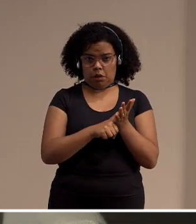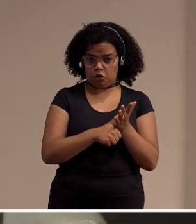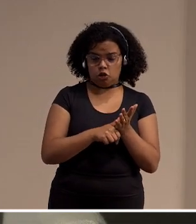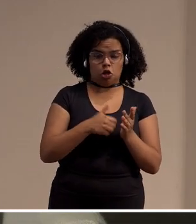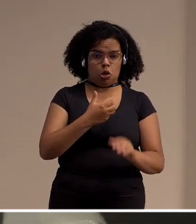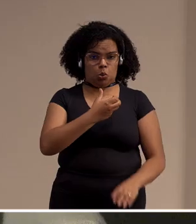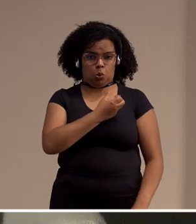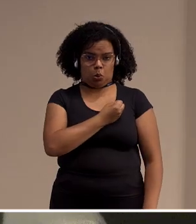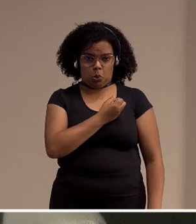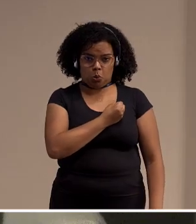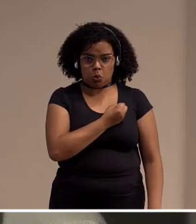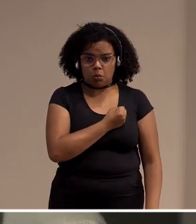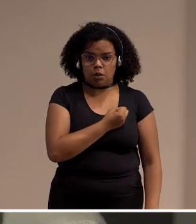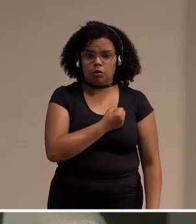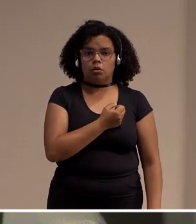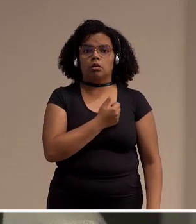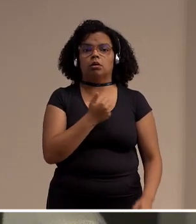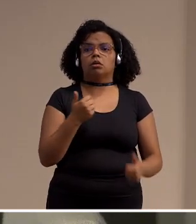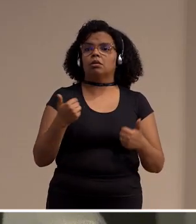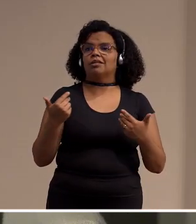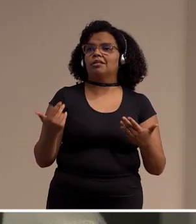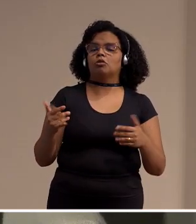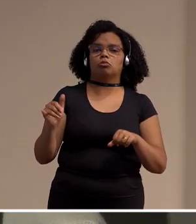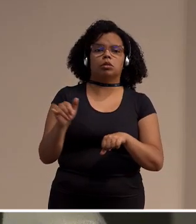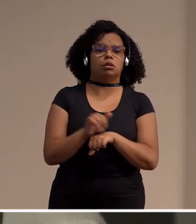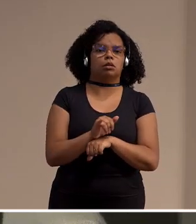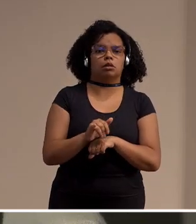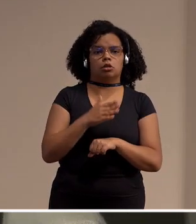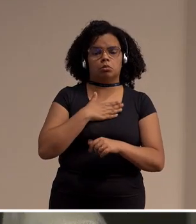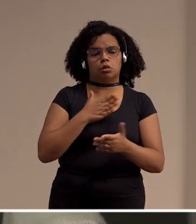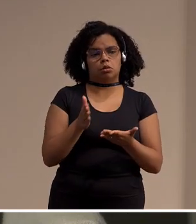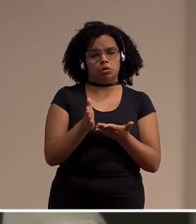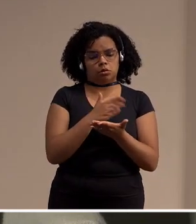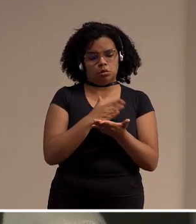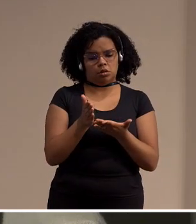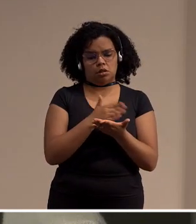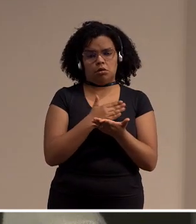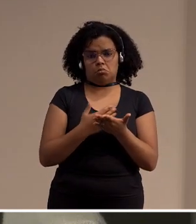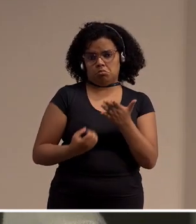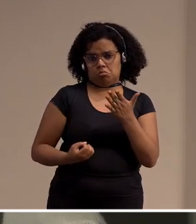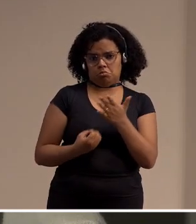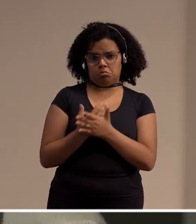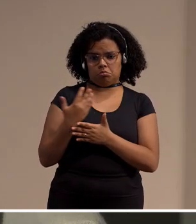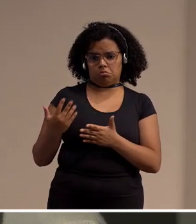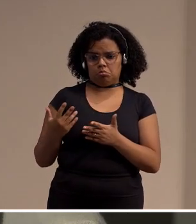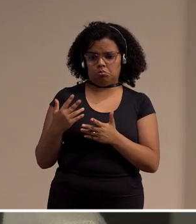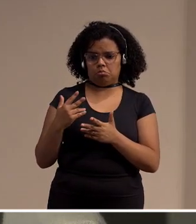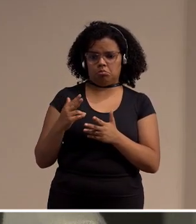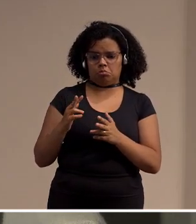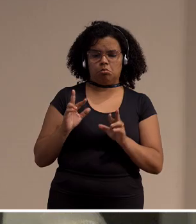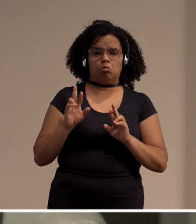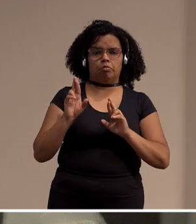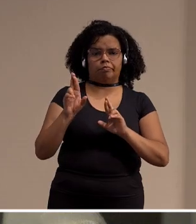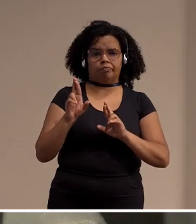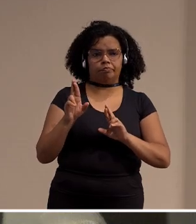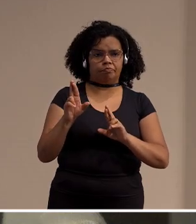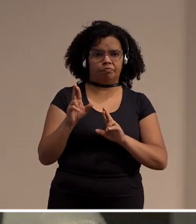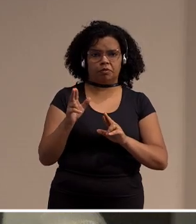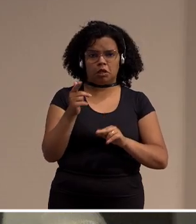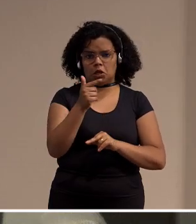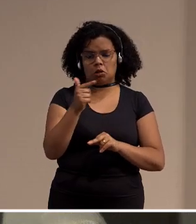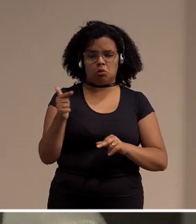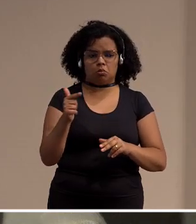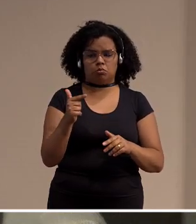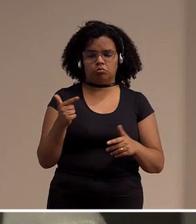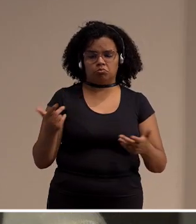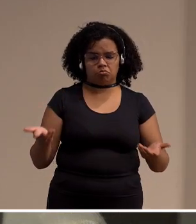número. Então, de alguma forma, acho que os meus livros eles se insurgem a essa herança não desejada, né? E o nome é